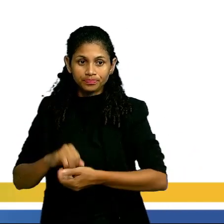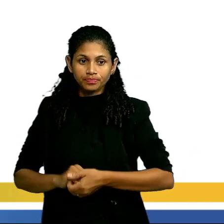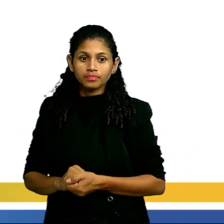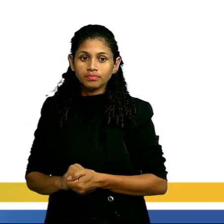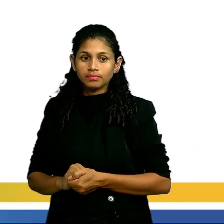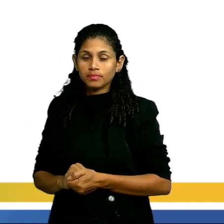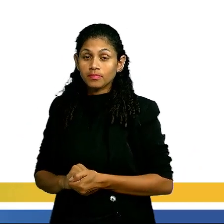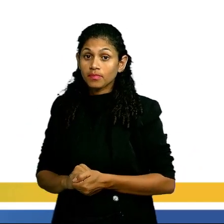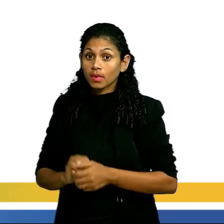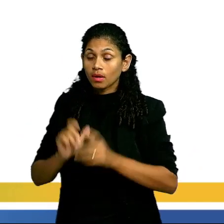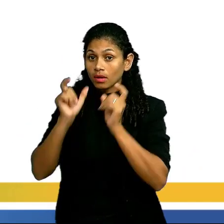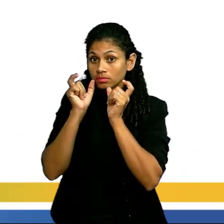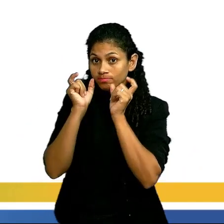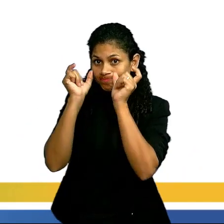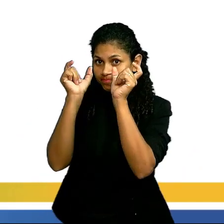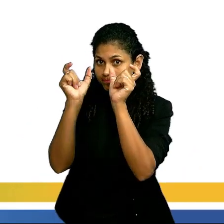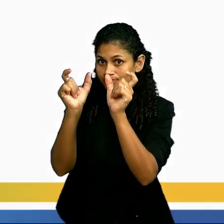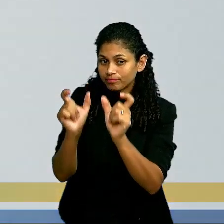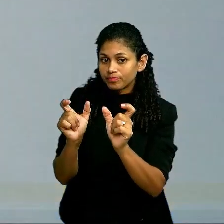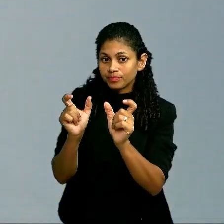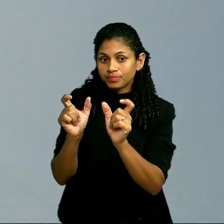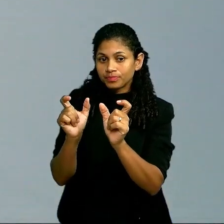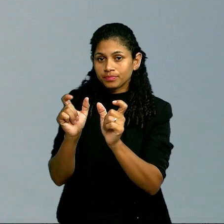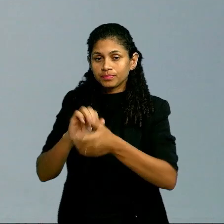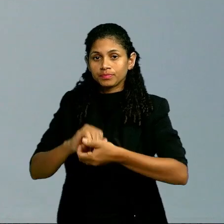Então, vamos observar no primeiro momento.